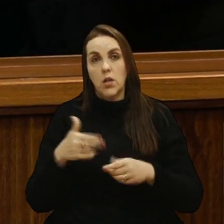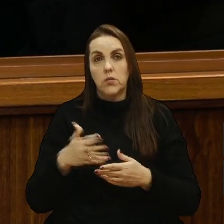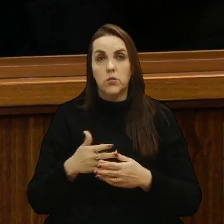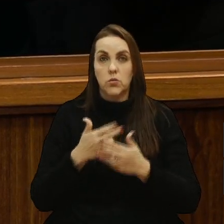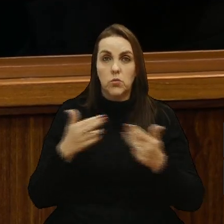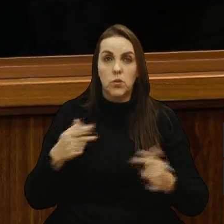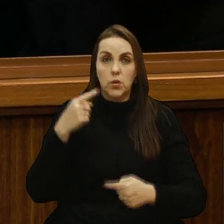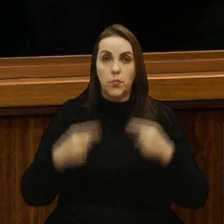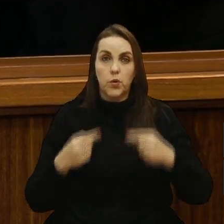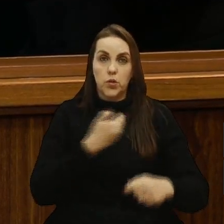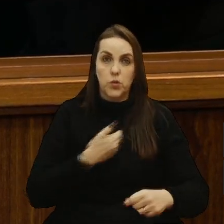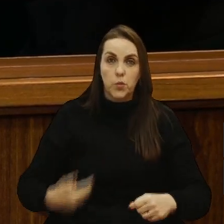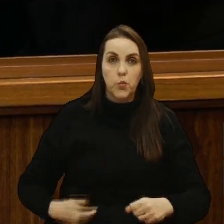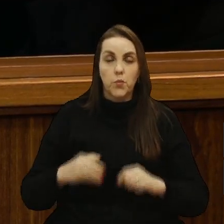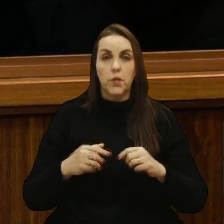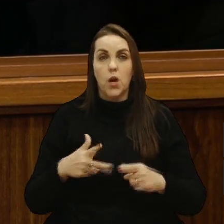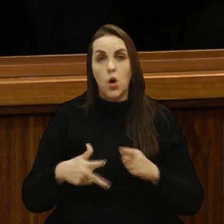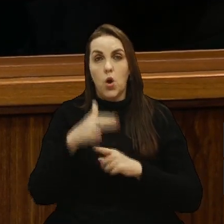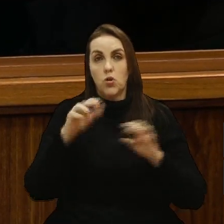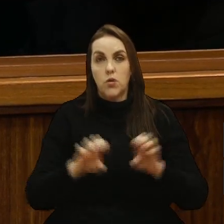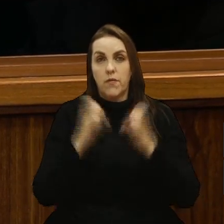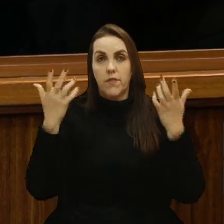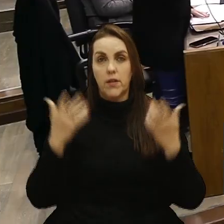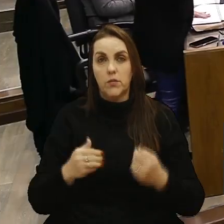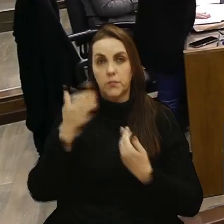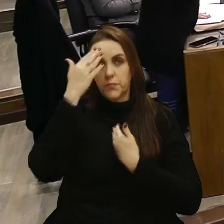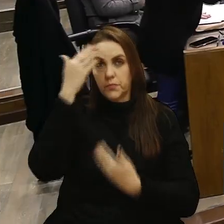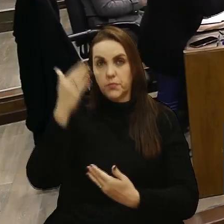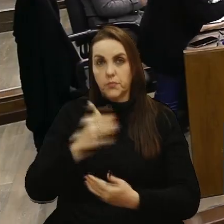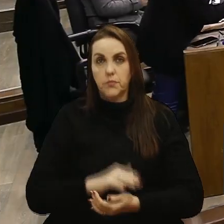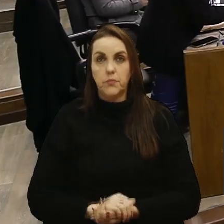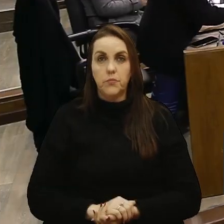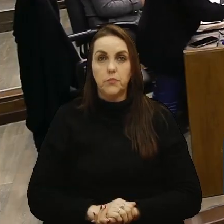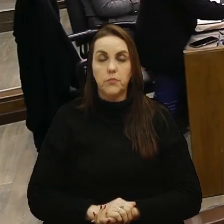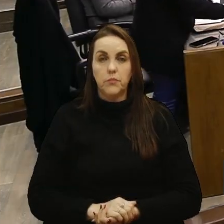de políticas públicas, é corte de eventos. Muito obrigada. Com a palavra, vereador Caleb